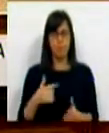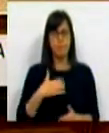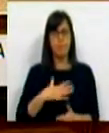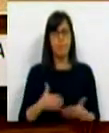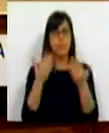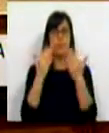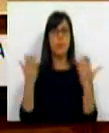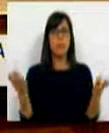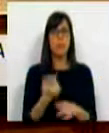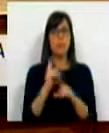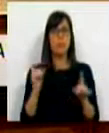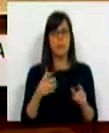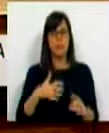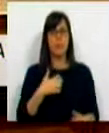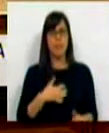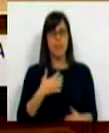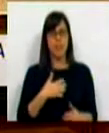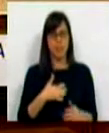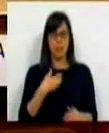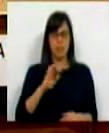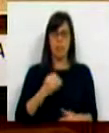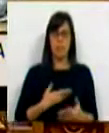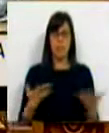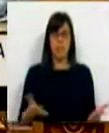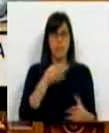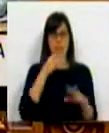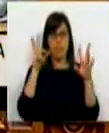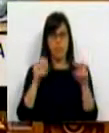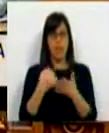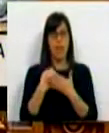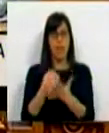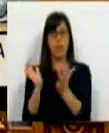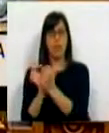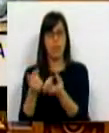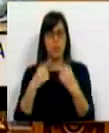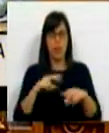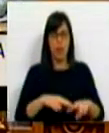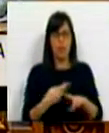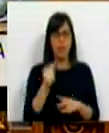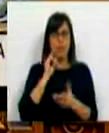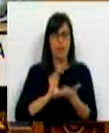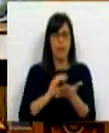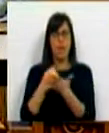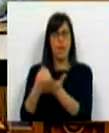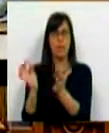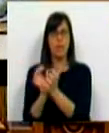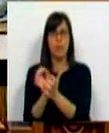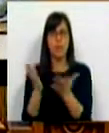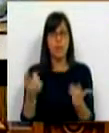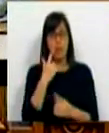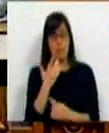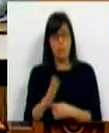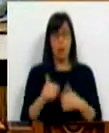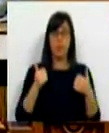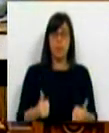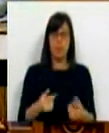queria felicitá-lo por ter irritado o PSD quando falou na ação social e no reforço das verbas para a ação social. Demonstra